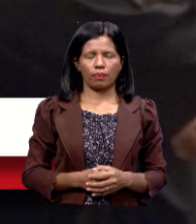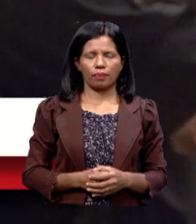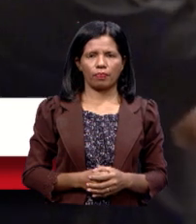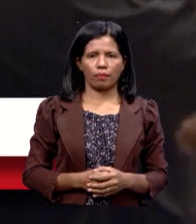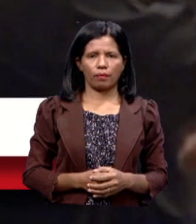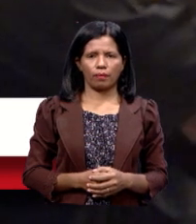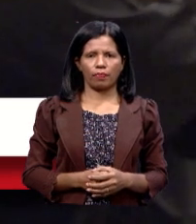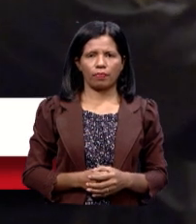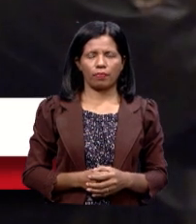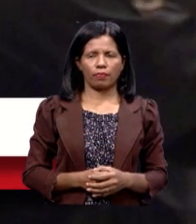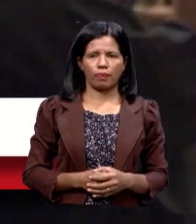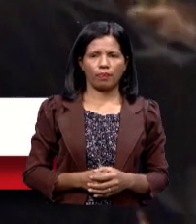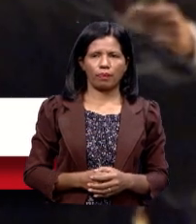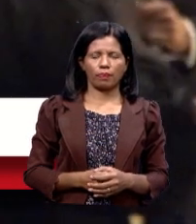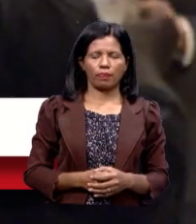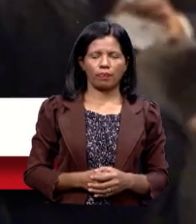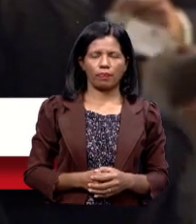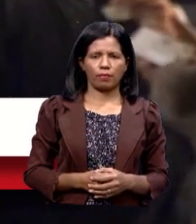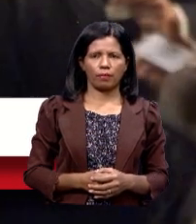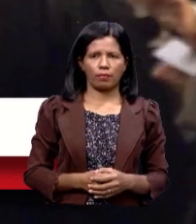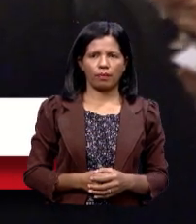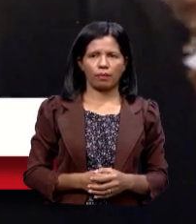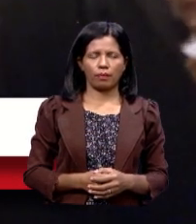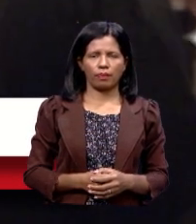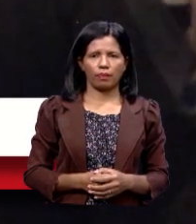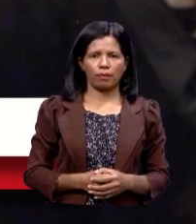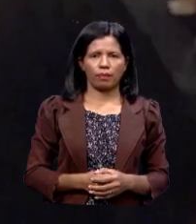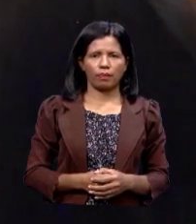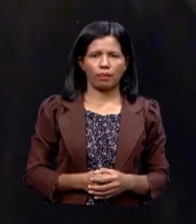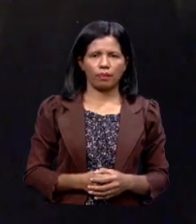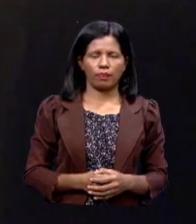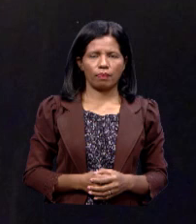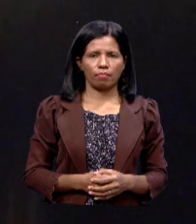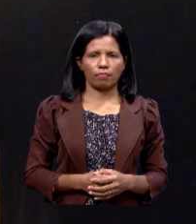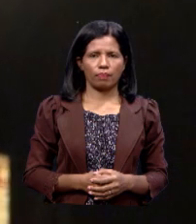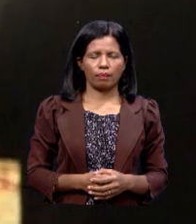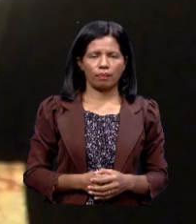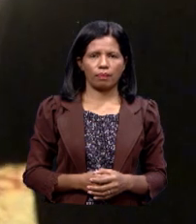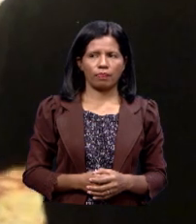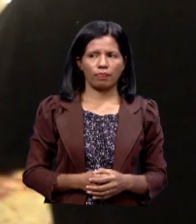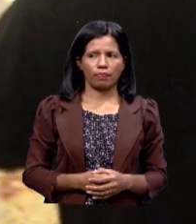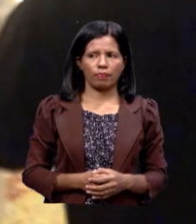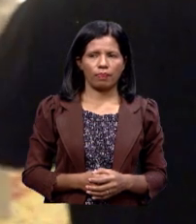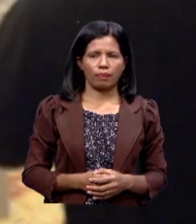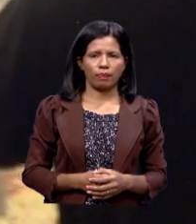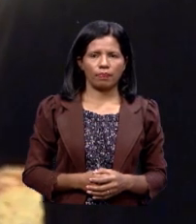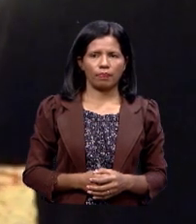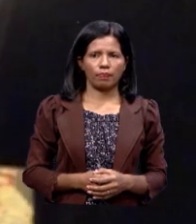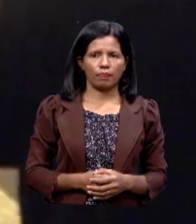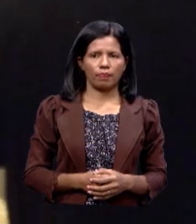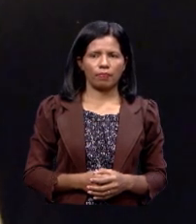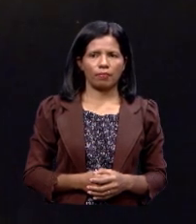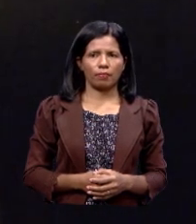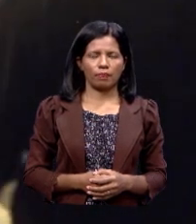em termos de projetos conjuntos no domínio económico, no domínio